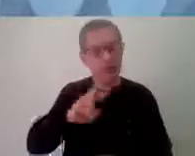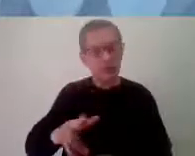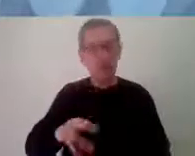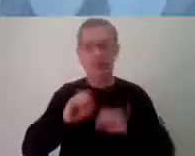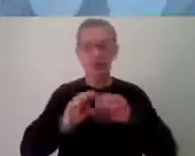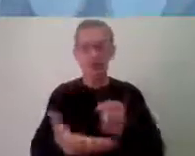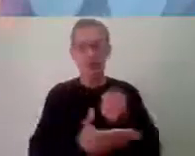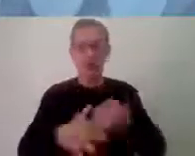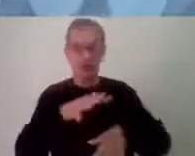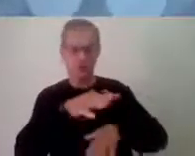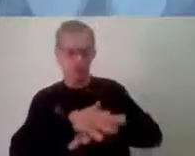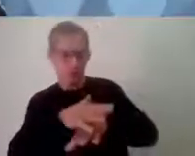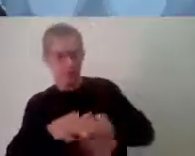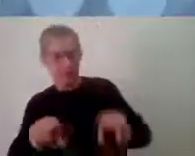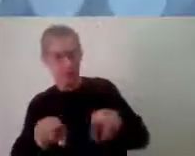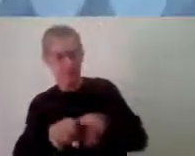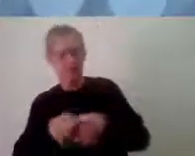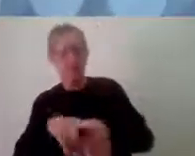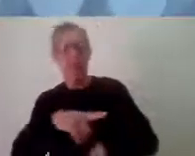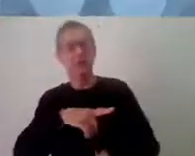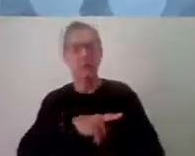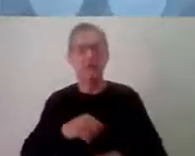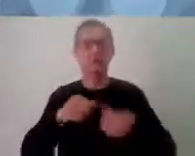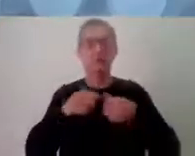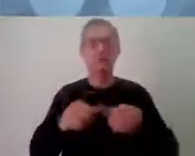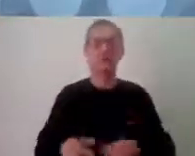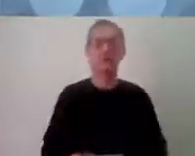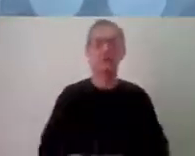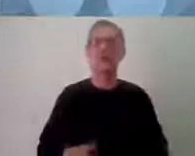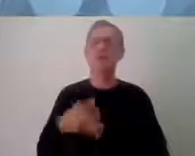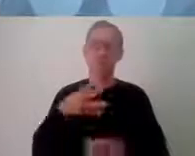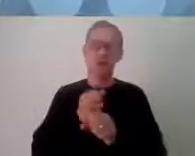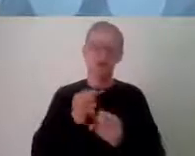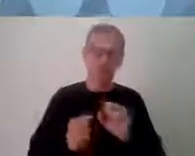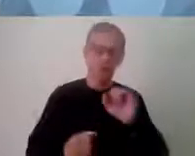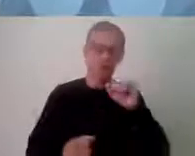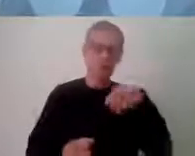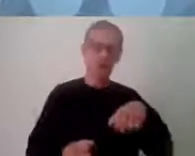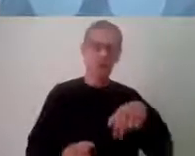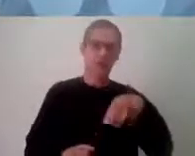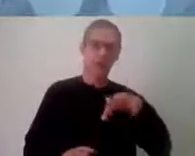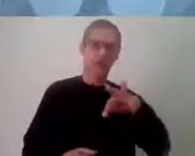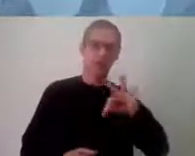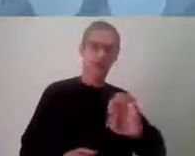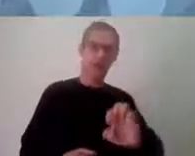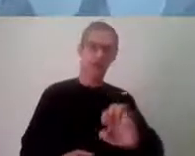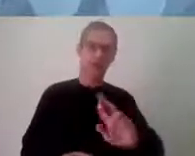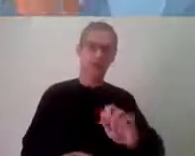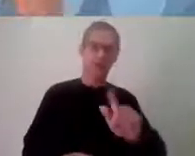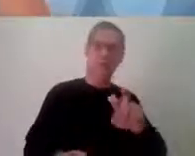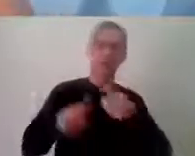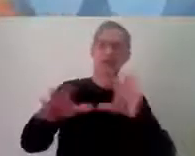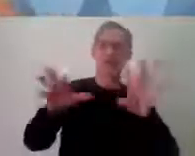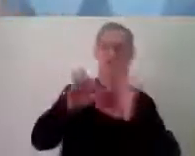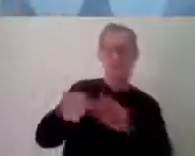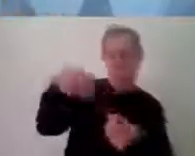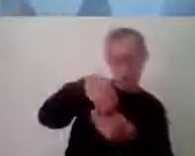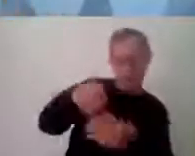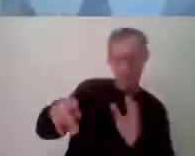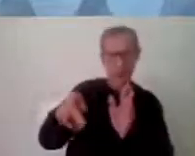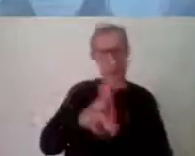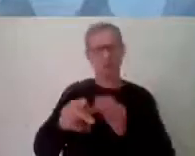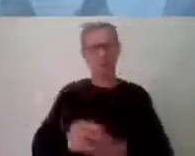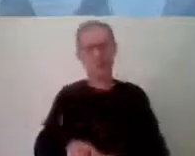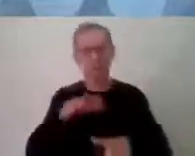educação básica, ela é deduzida por meio das integrais. As aplicações de integrais, elas estão mais dentro da